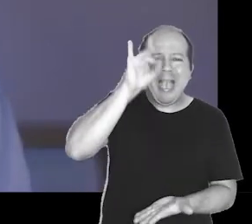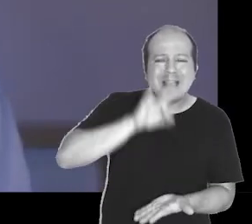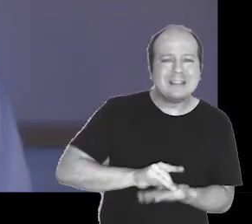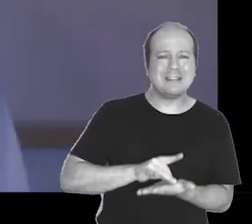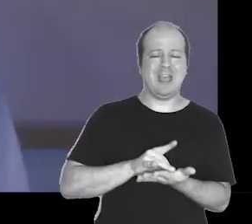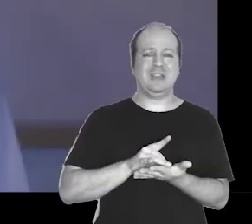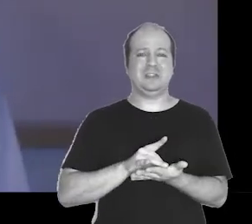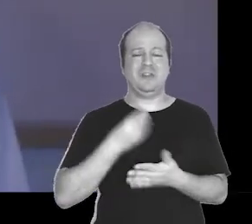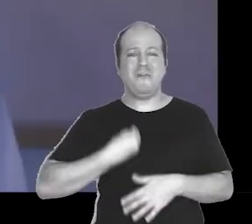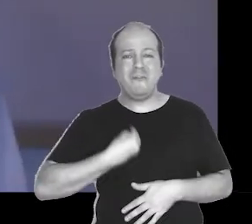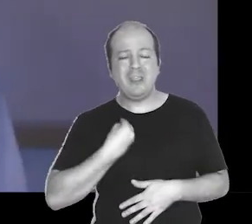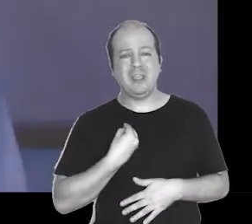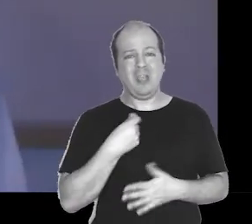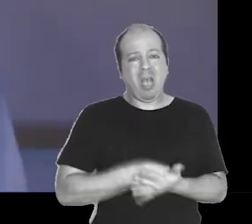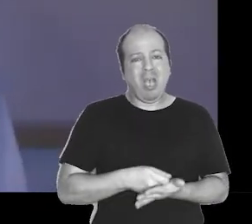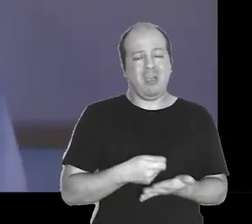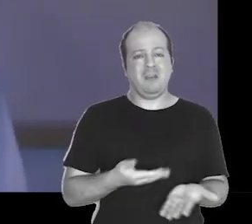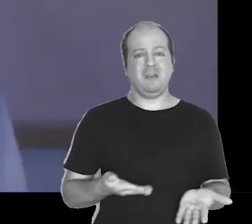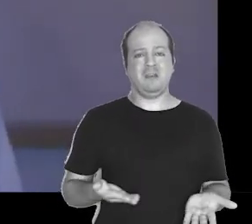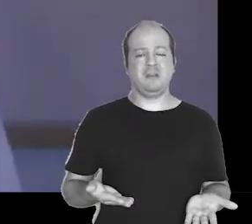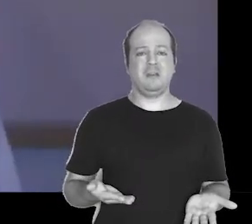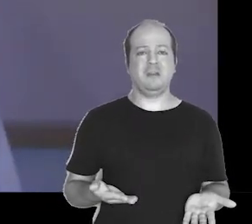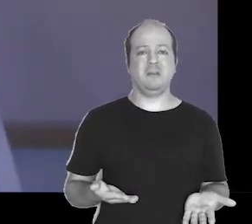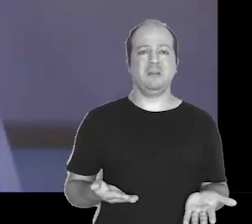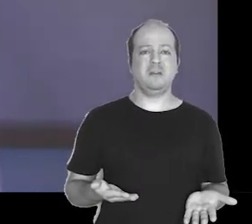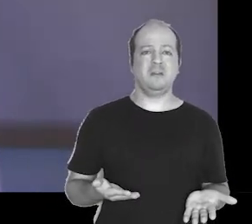de indivíduo nos impõe.